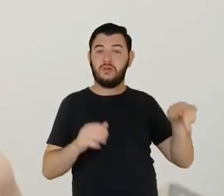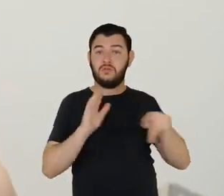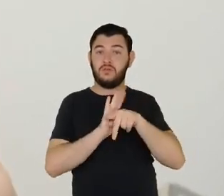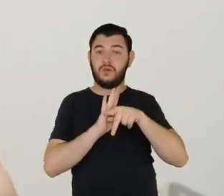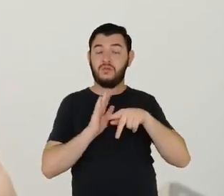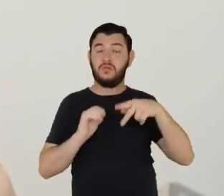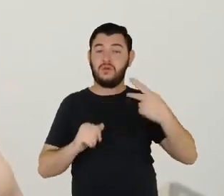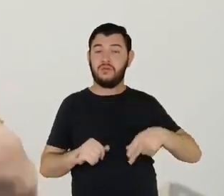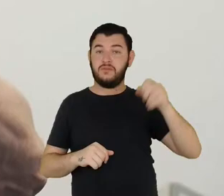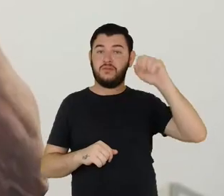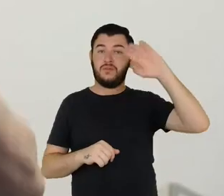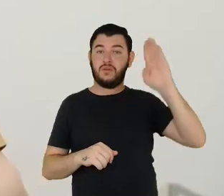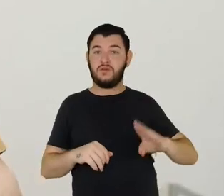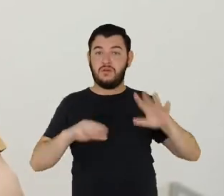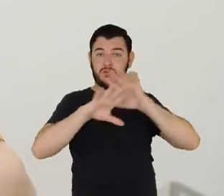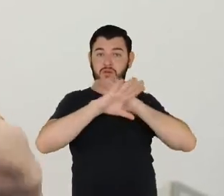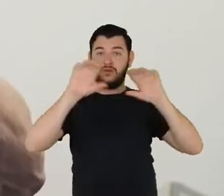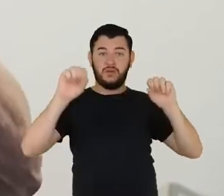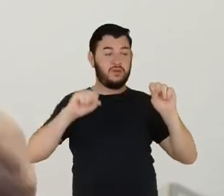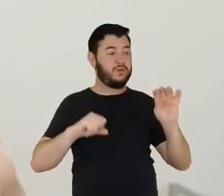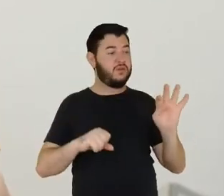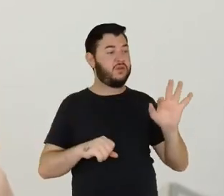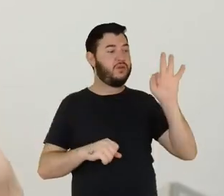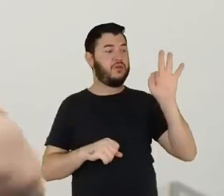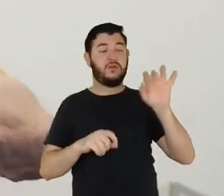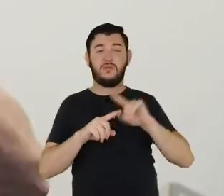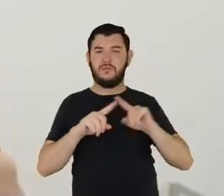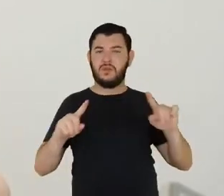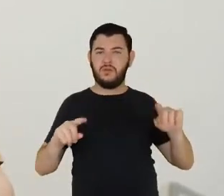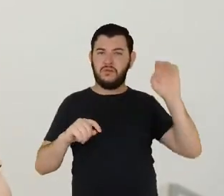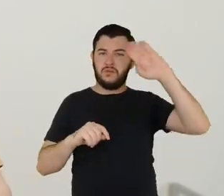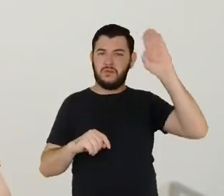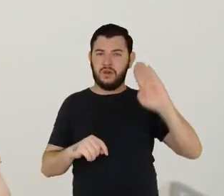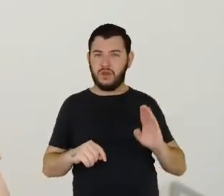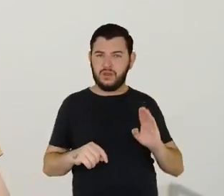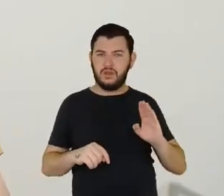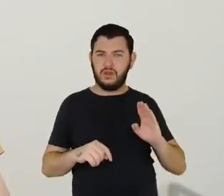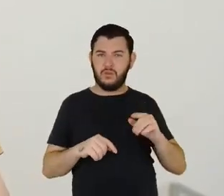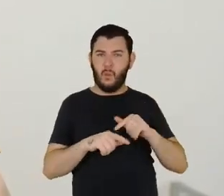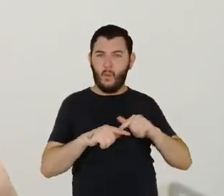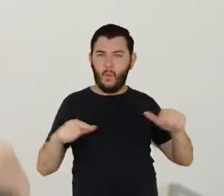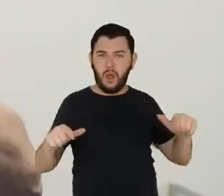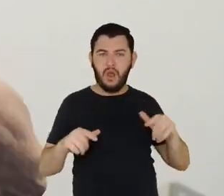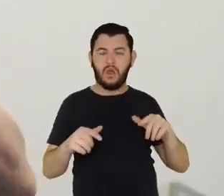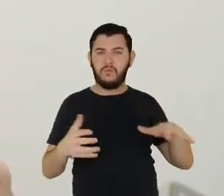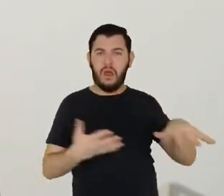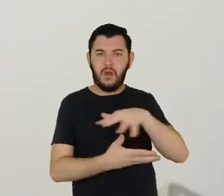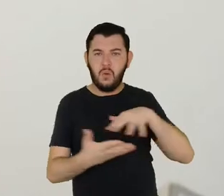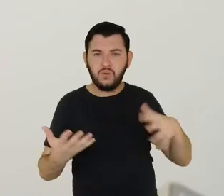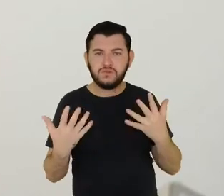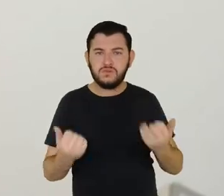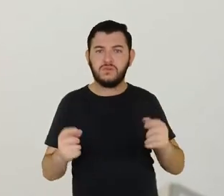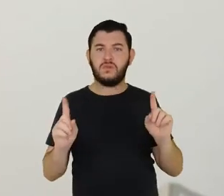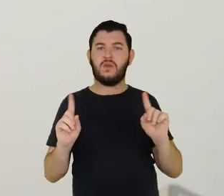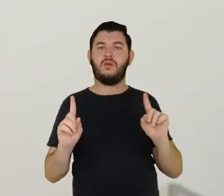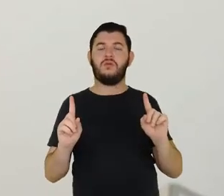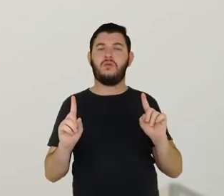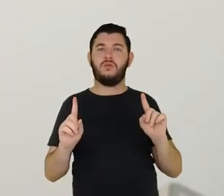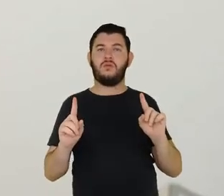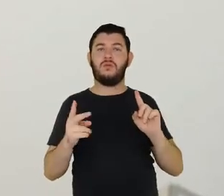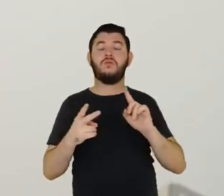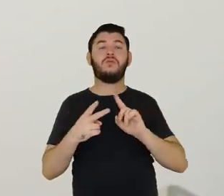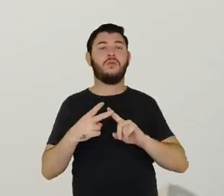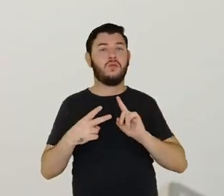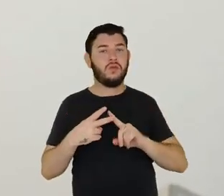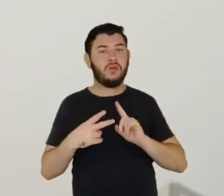casa da mãe Joana, nós temos governo, nós temos um judiciário extremamente sólido, Claro. e eu espero e rezo para